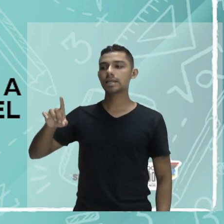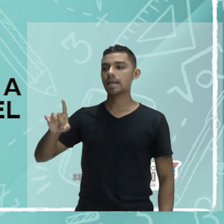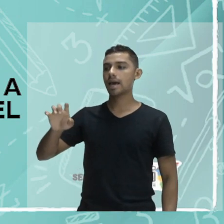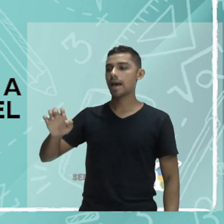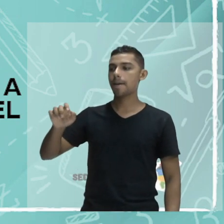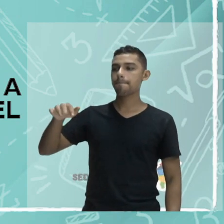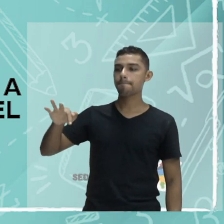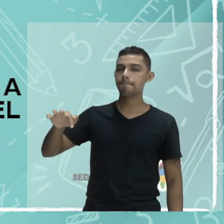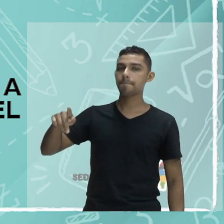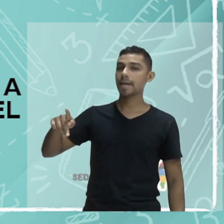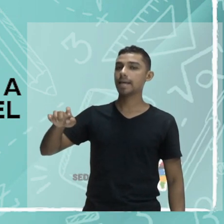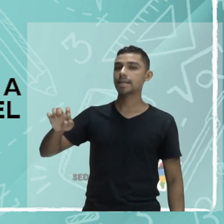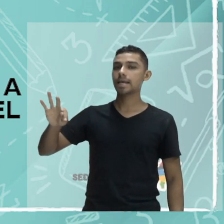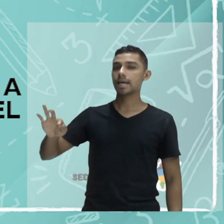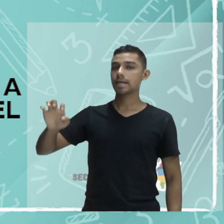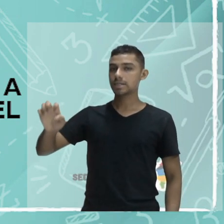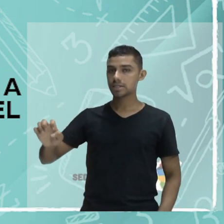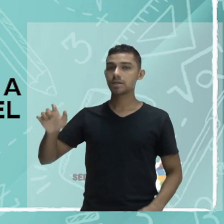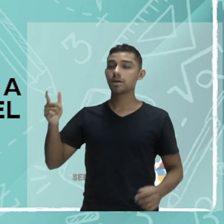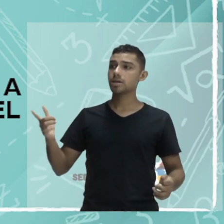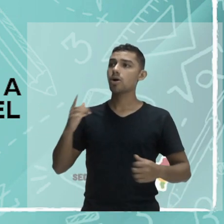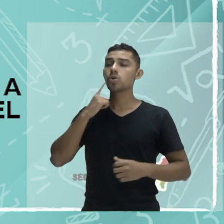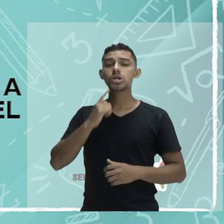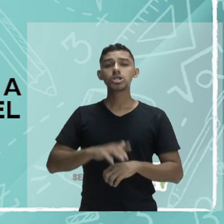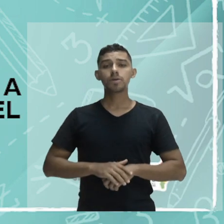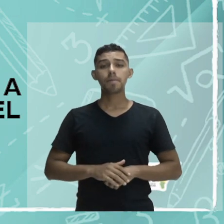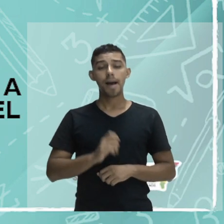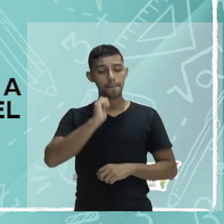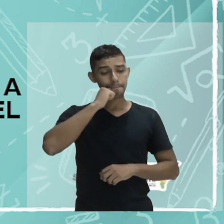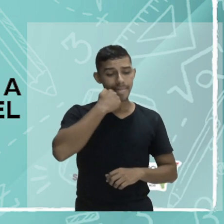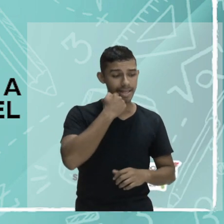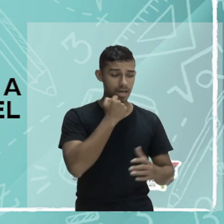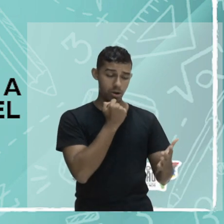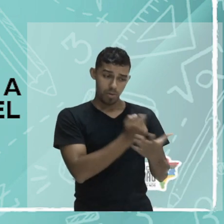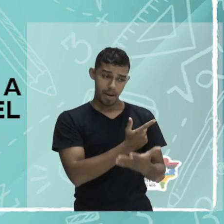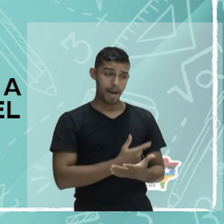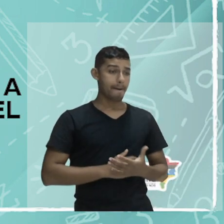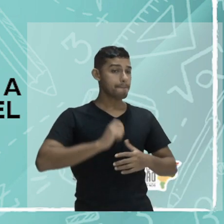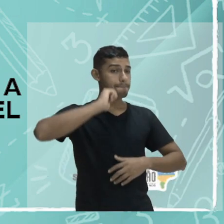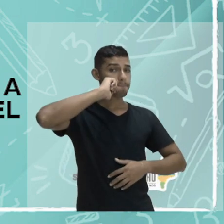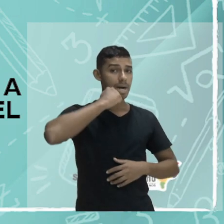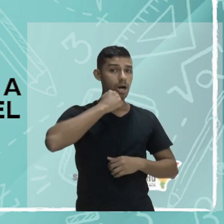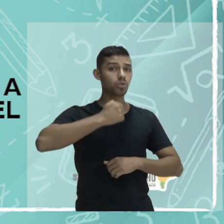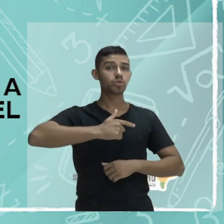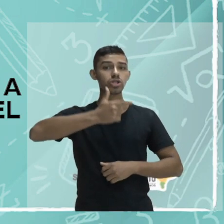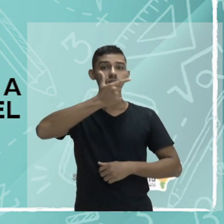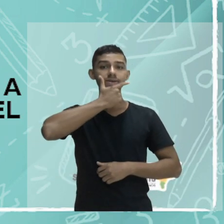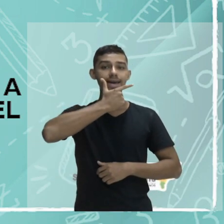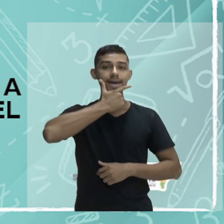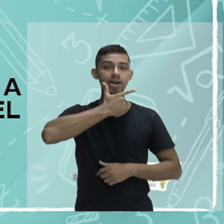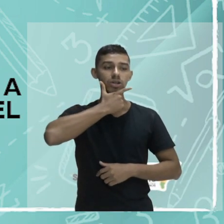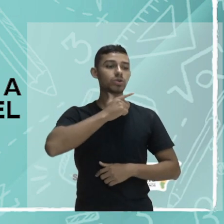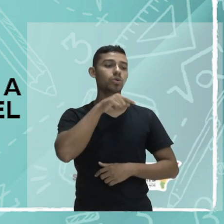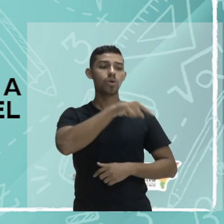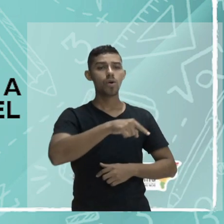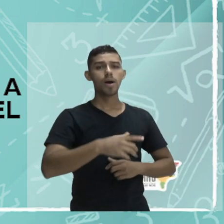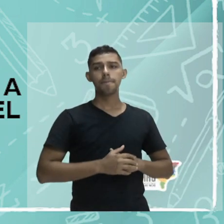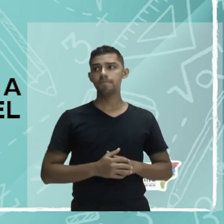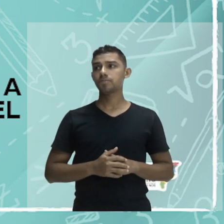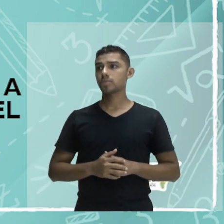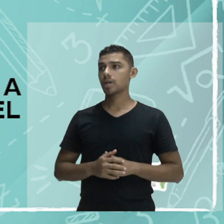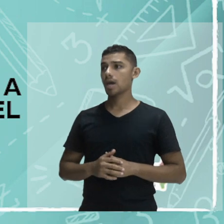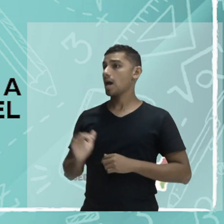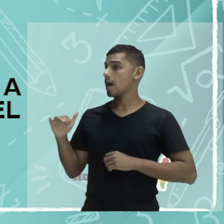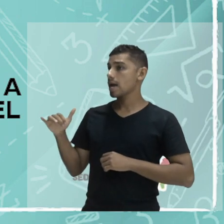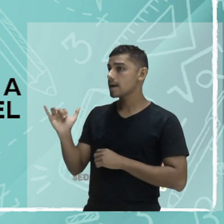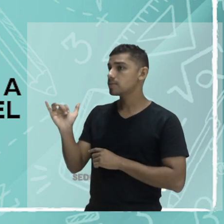queijo. Chamando de Y o valor cobrado pelo pão de queijo e X a quantidade deles, faça o que se pede.